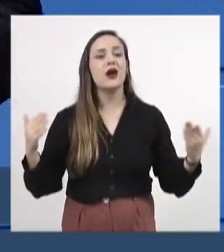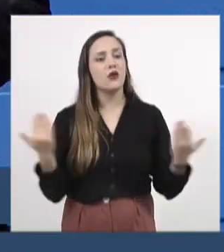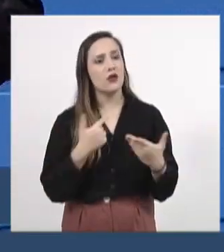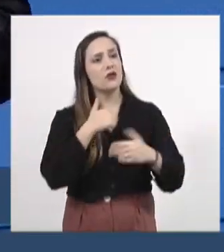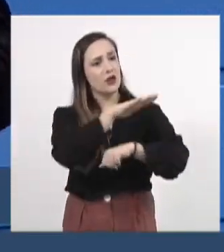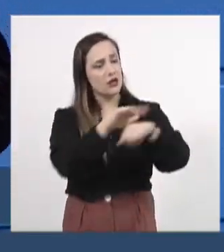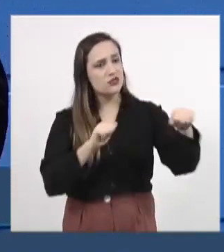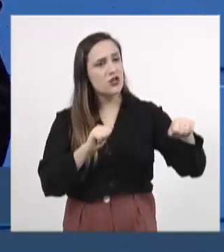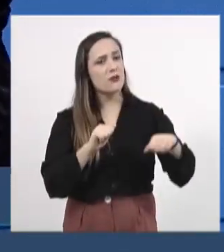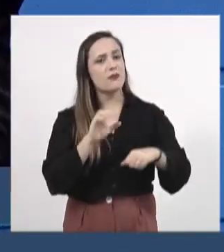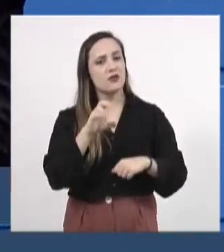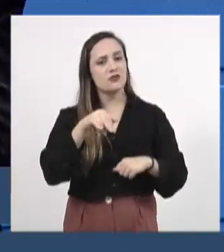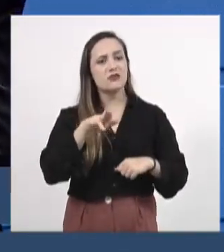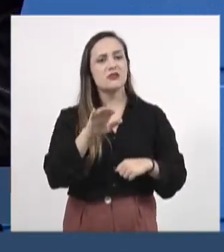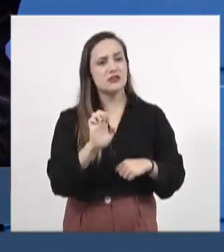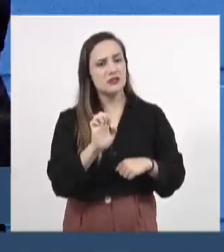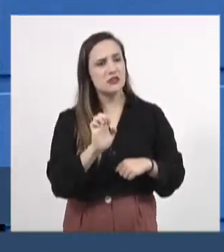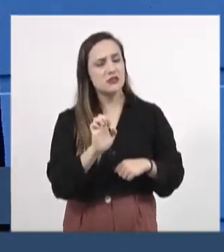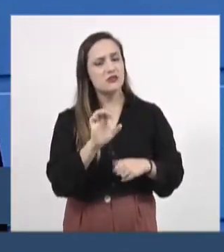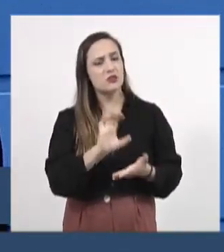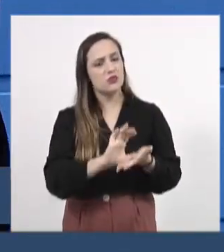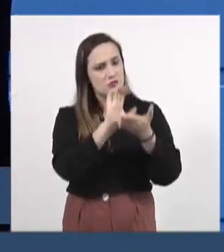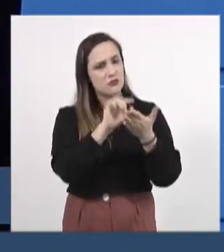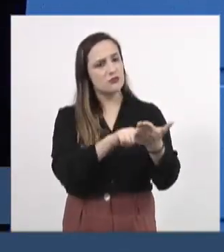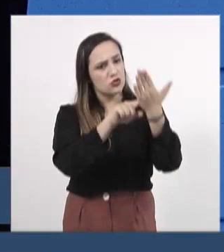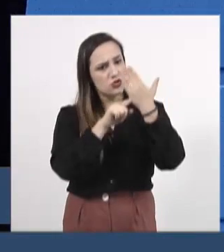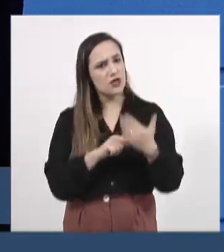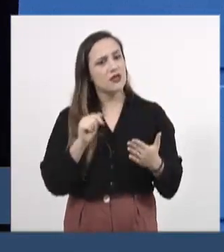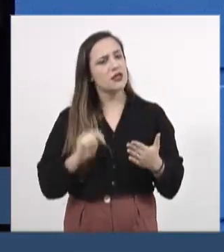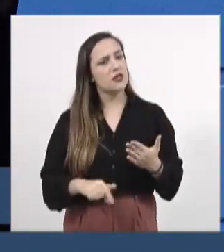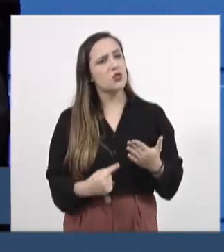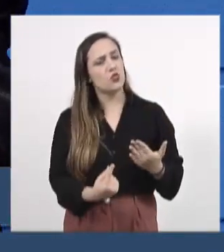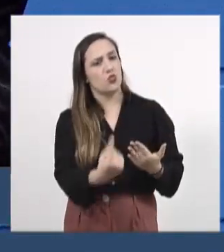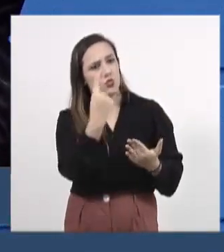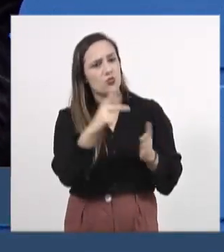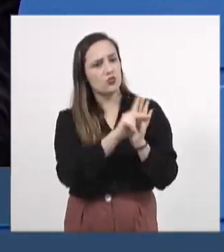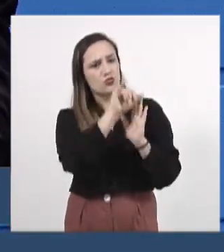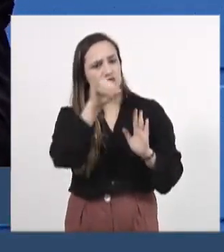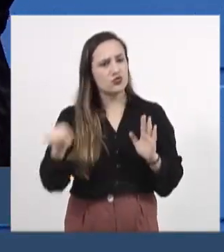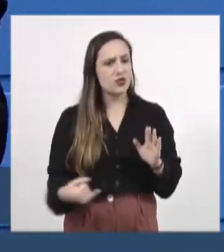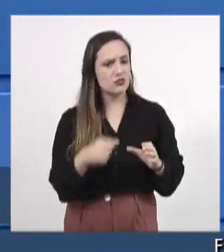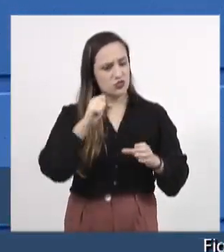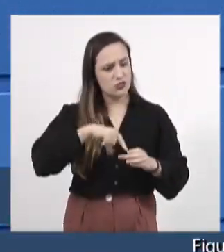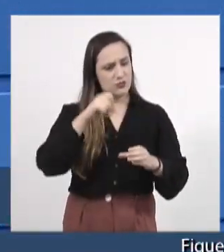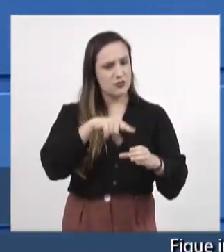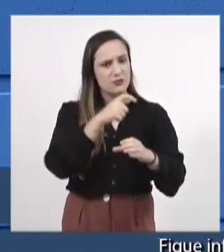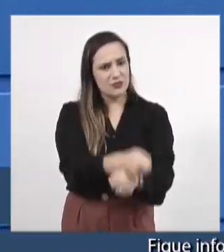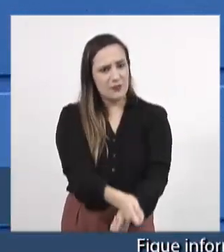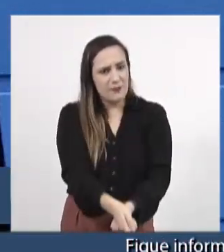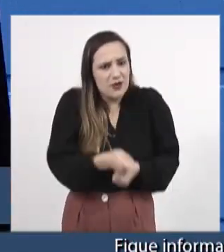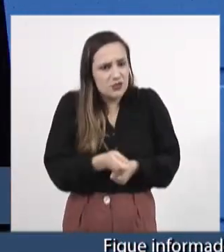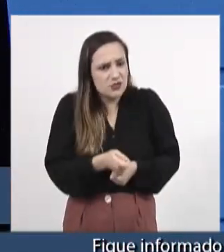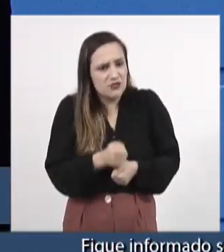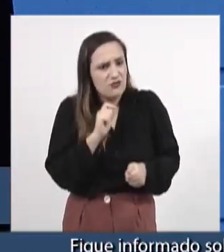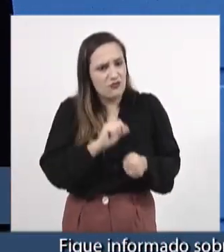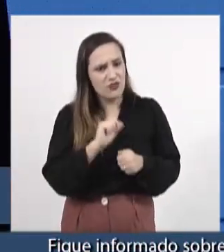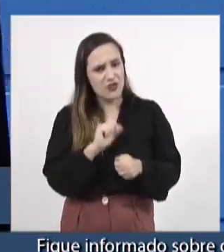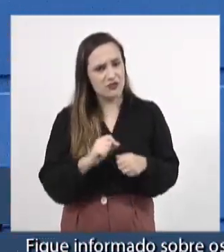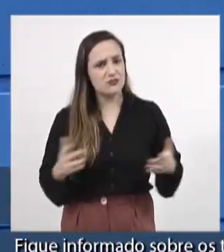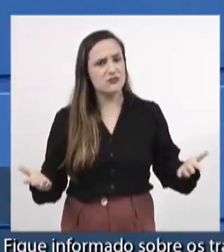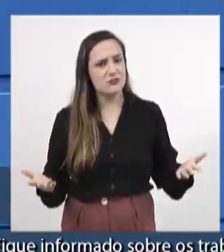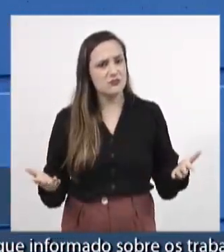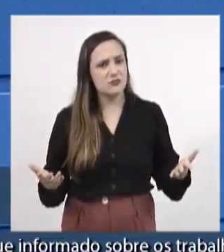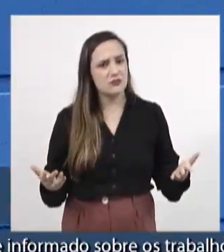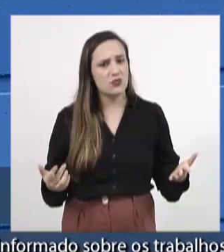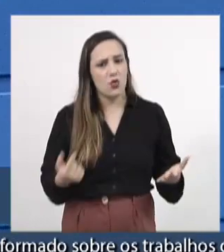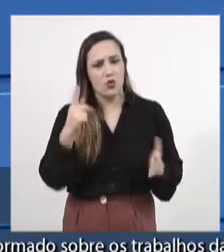casa mostrar para nós um programa de plantio de mandioca ou de batata que tenha feito em alguma aldeia.